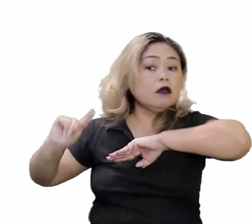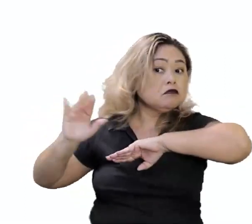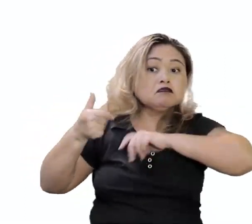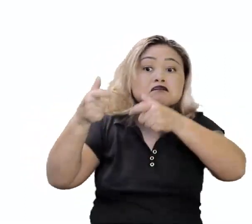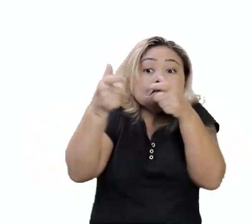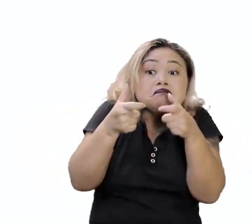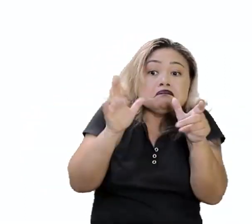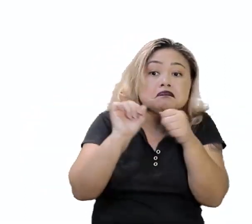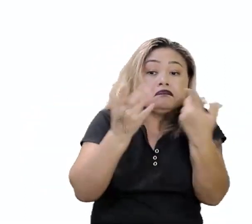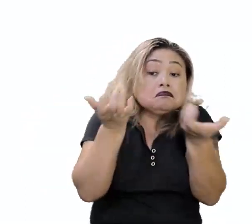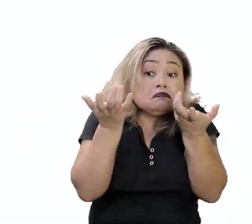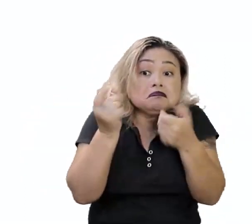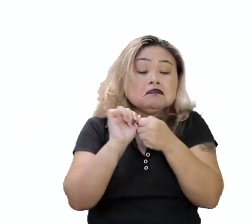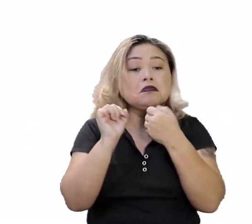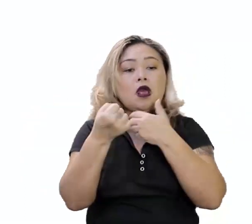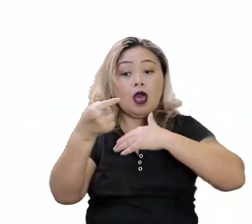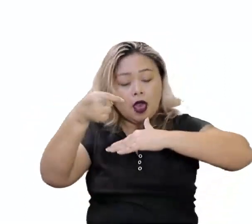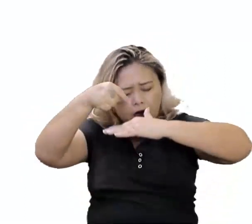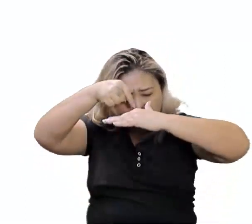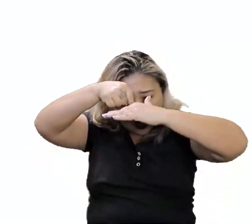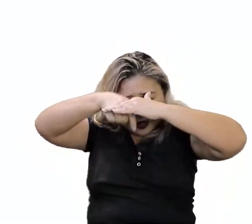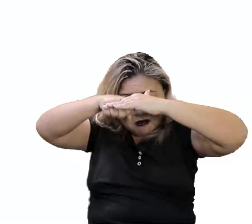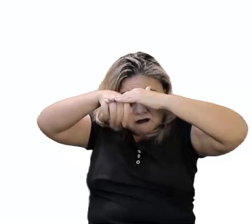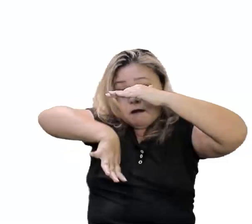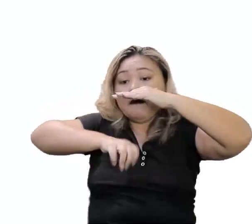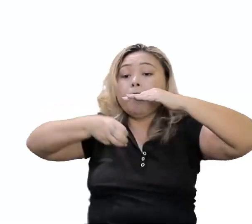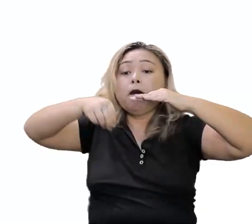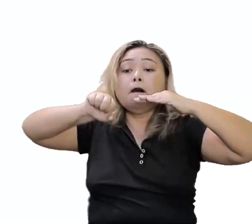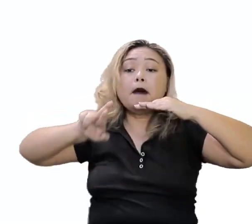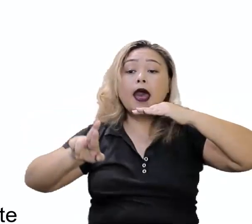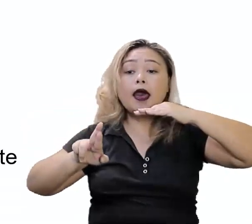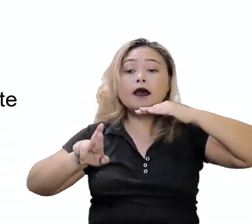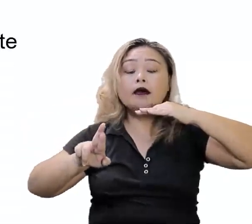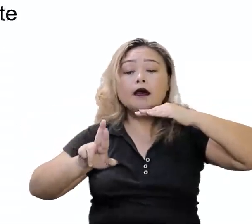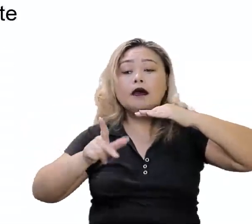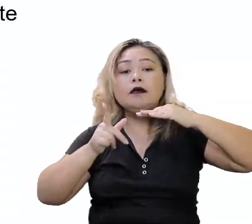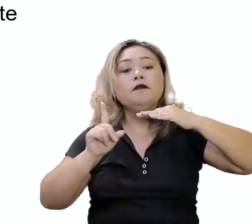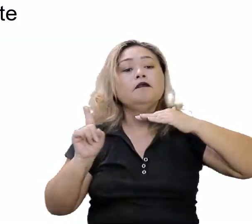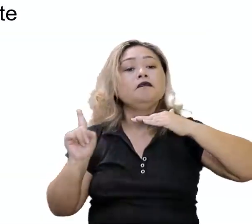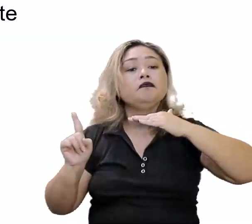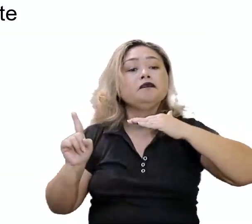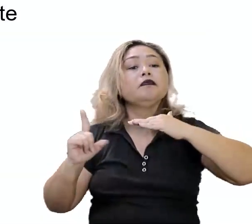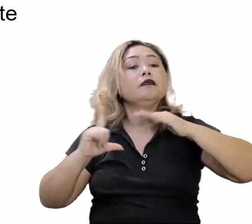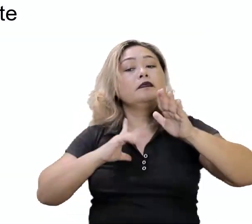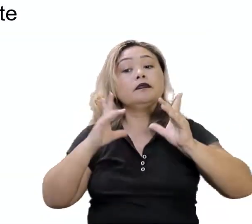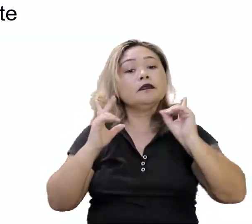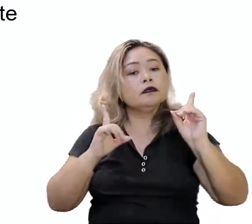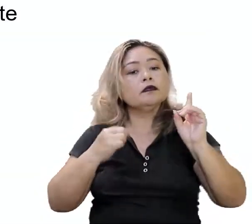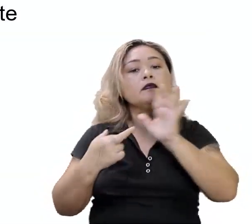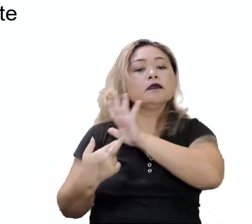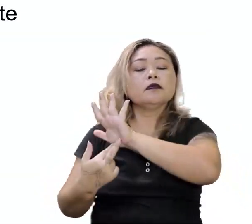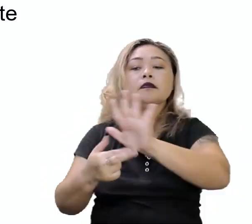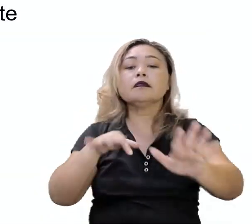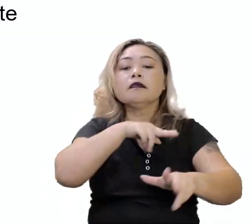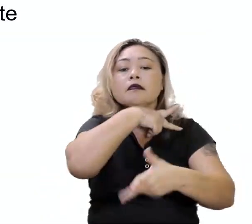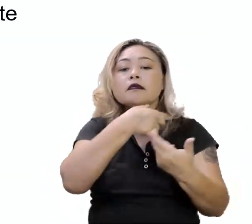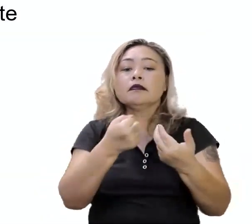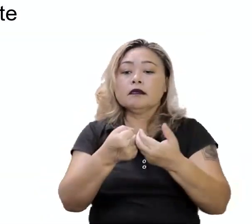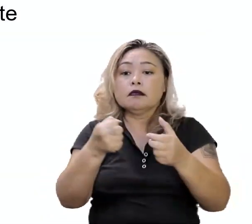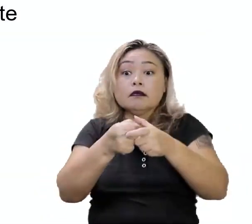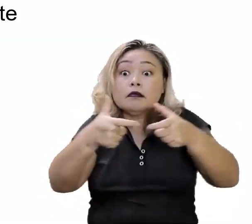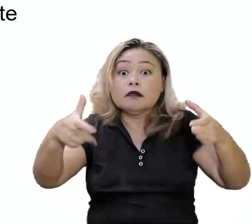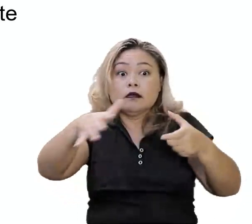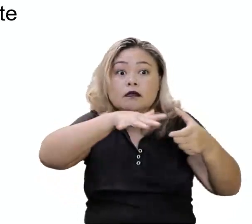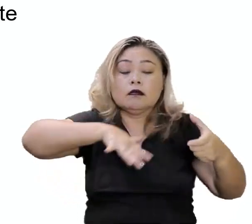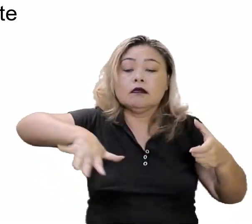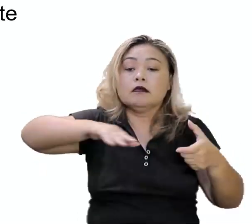tá? E os bentônicos lá no fundo do mar, tá? Então, não, olha lá. D. Os representantes animais